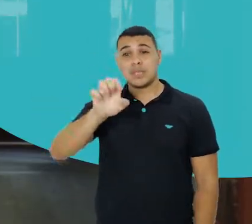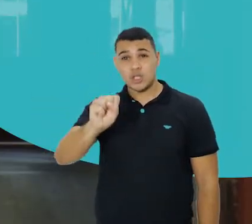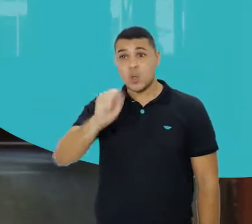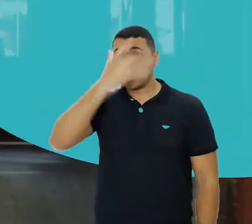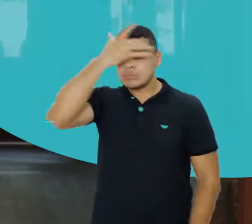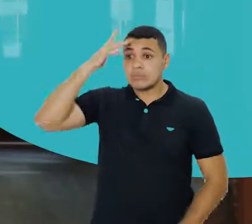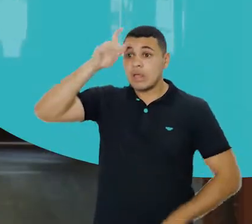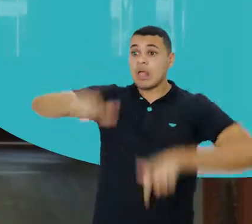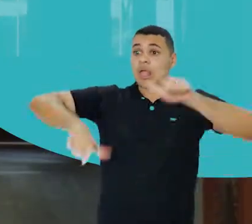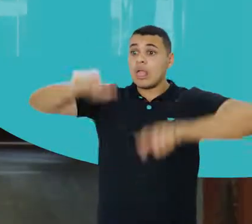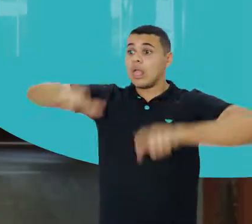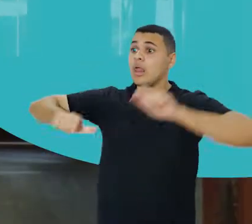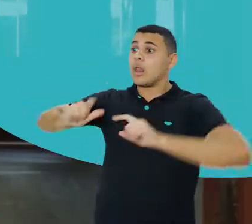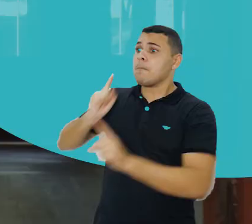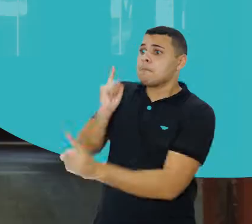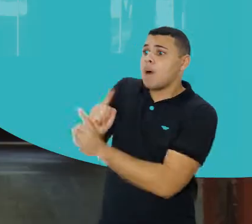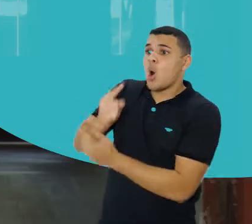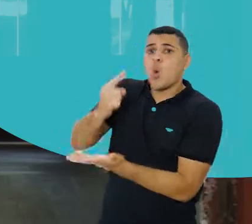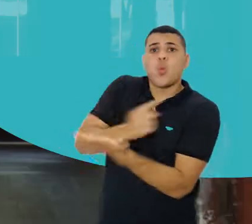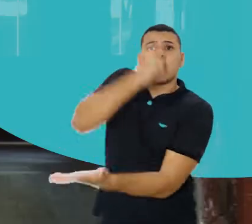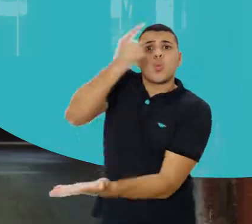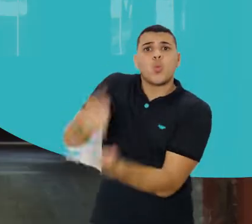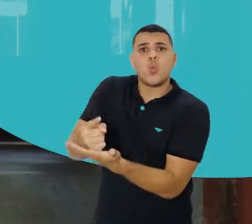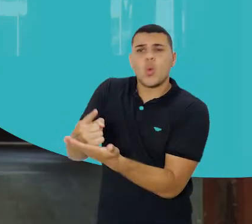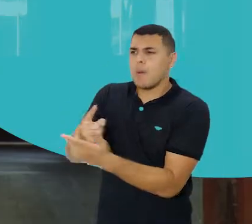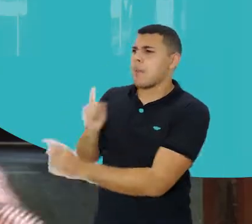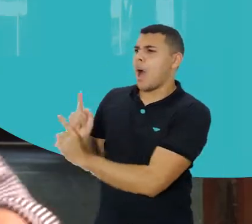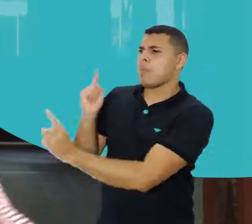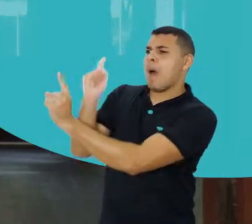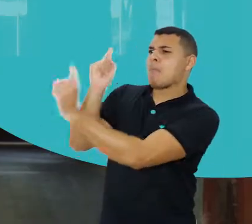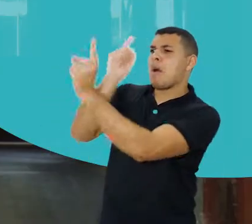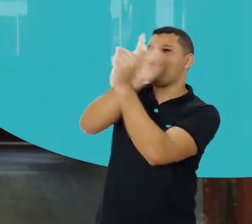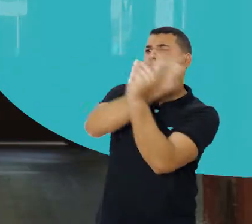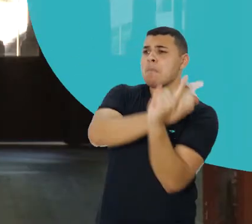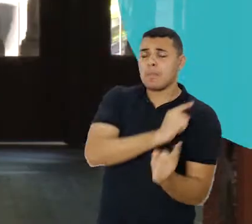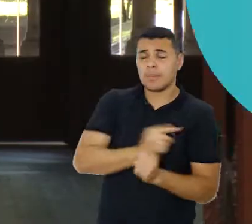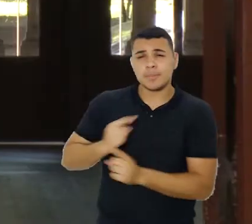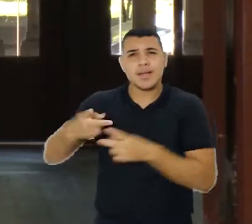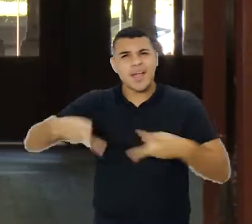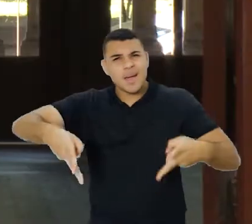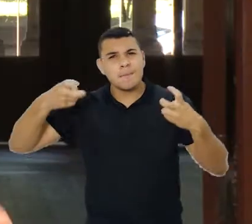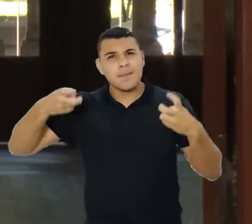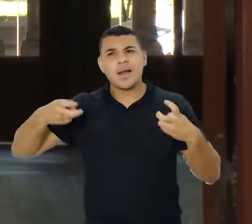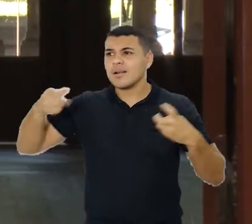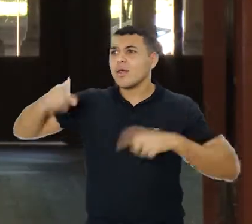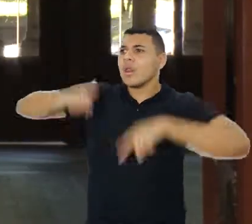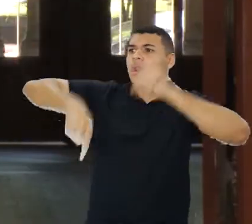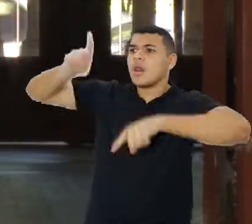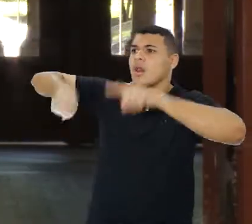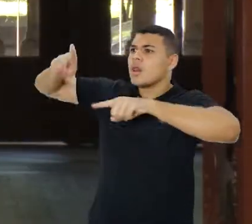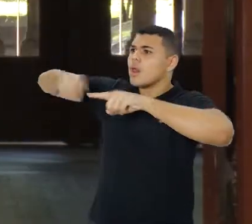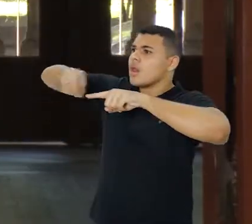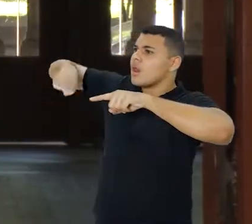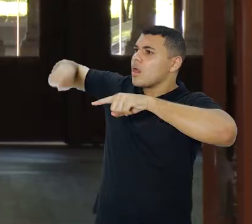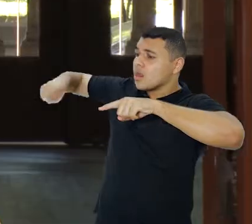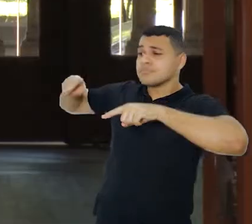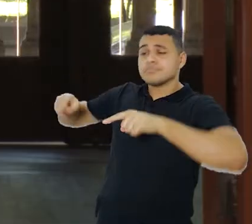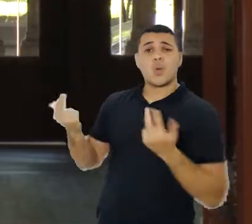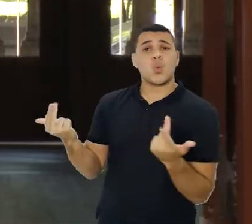casos notificados em um único dia? Vejam que a frequência é a